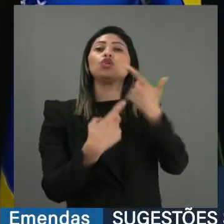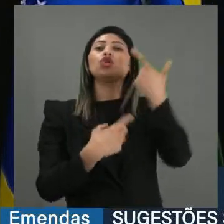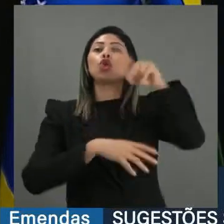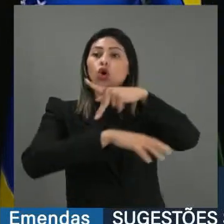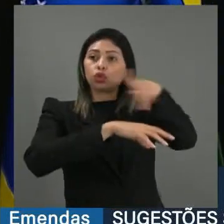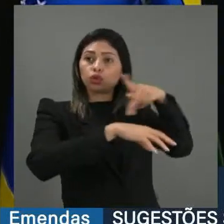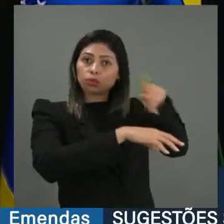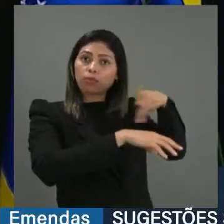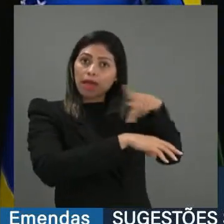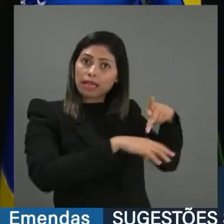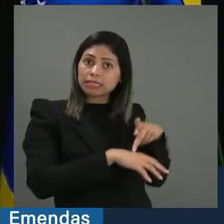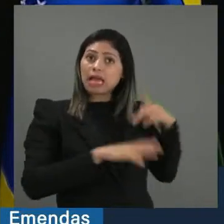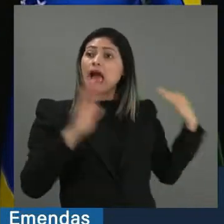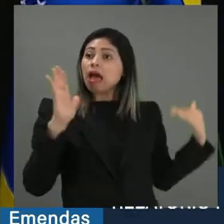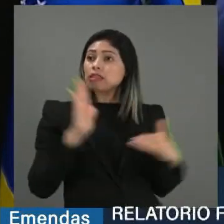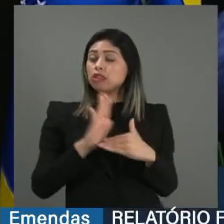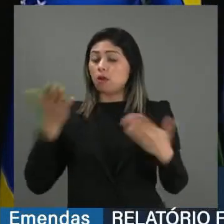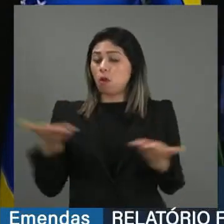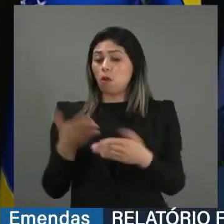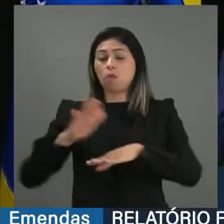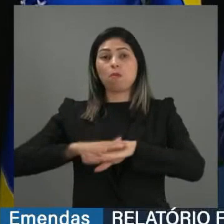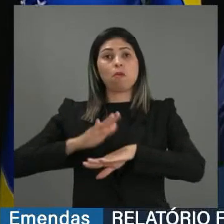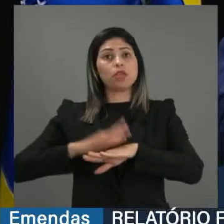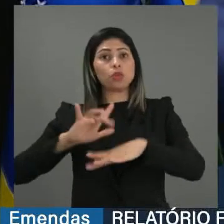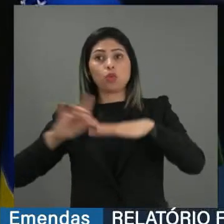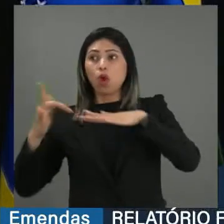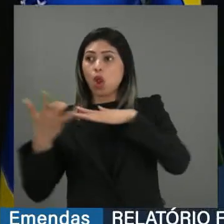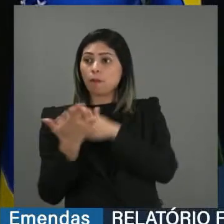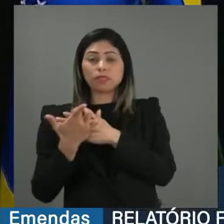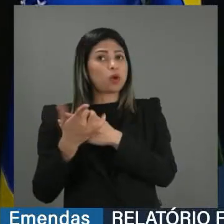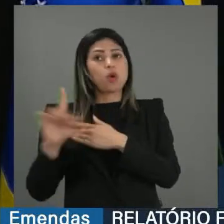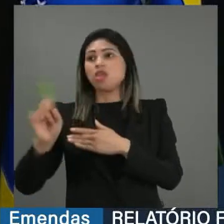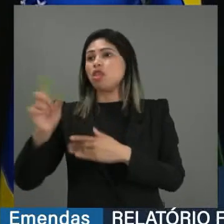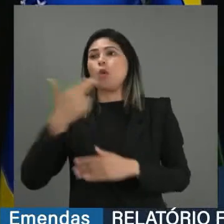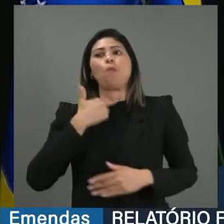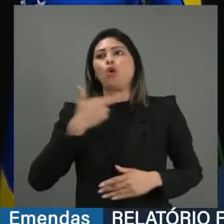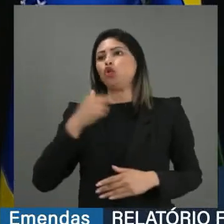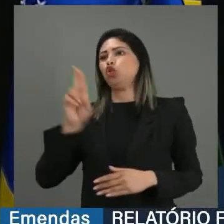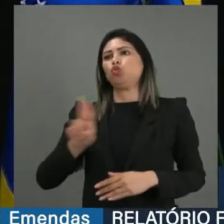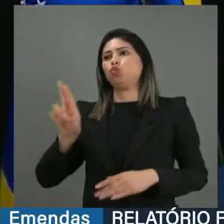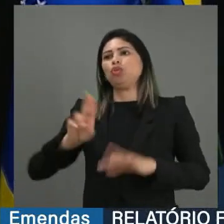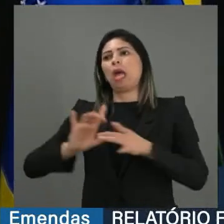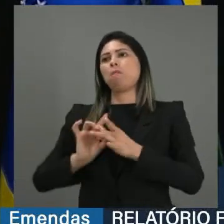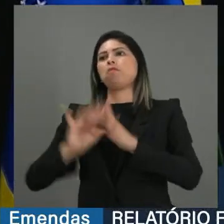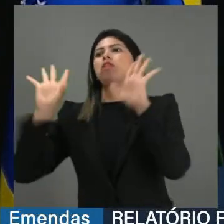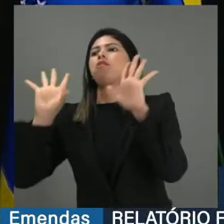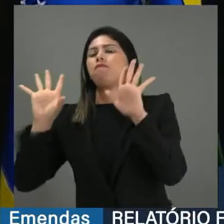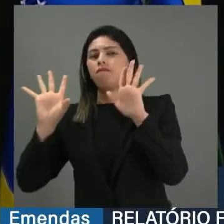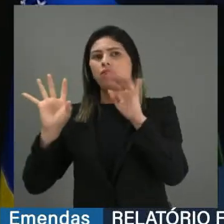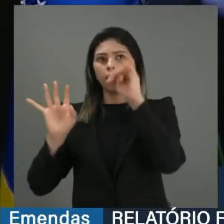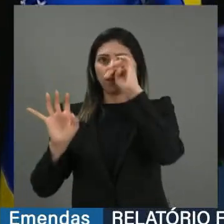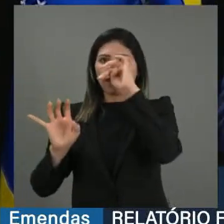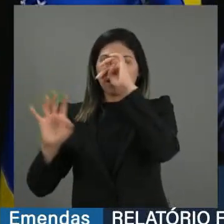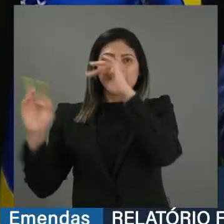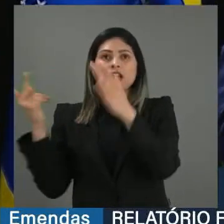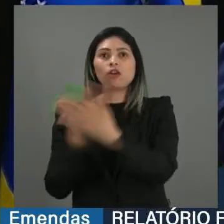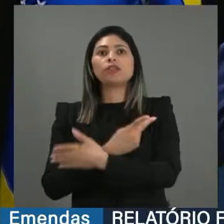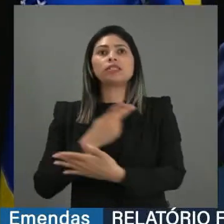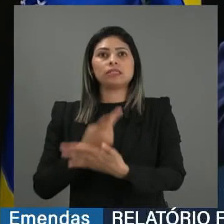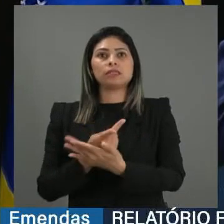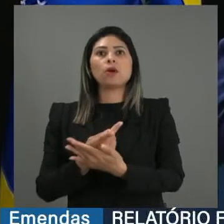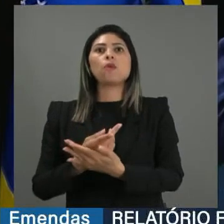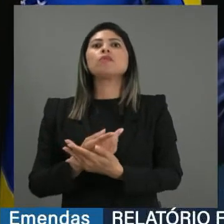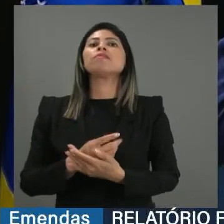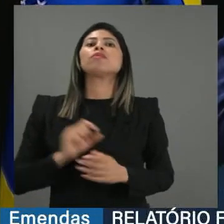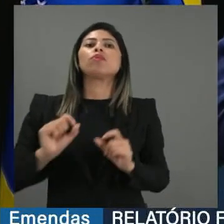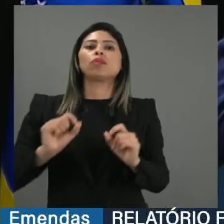sua rede social porque a Justiça do Brasil derrubou, daquele famigerado inquérito das fake